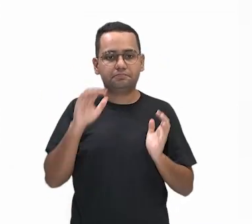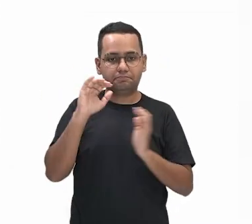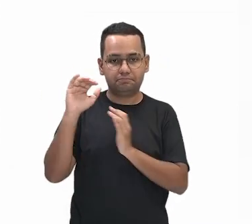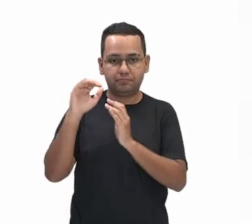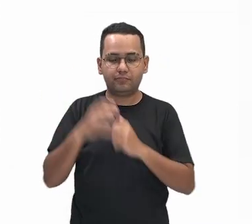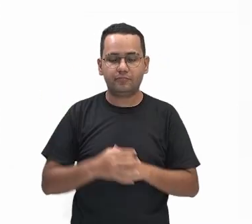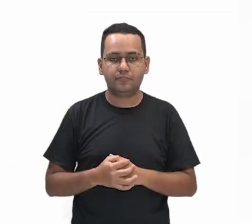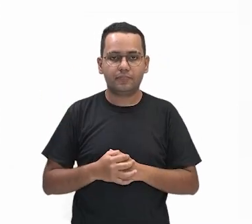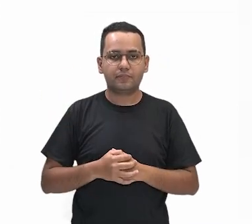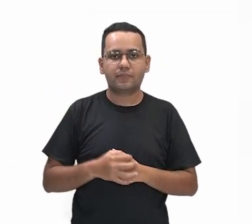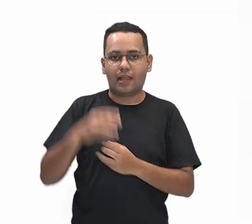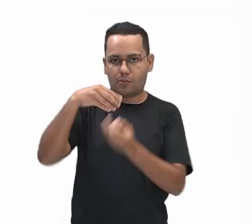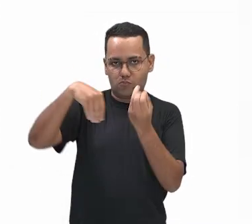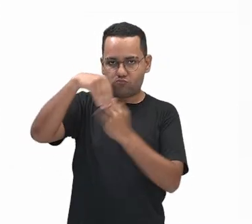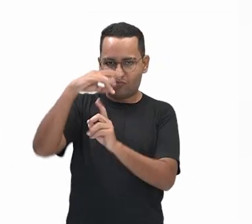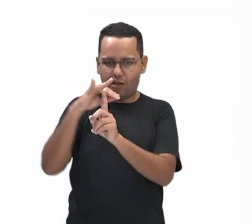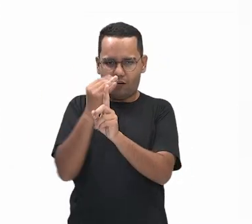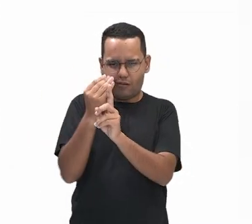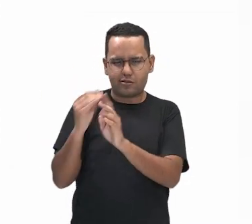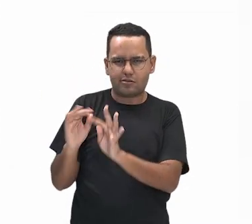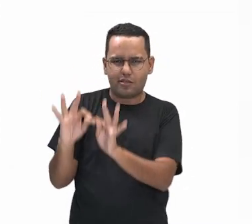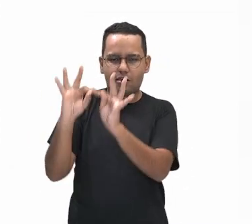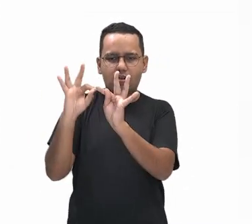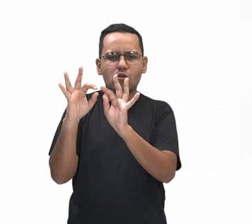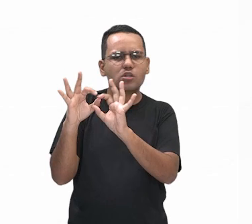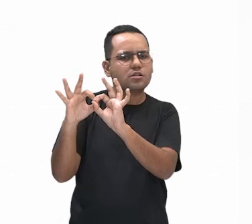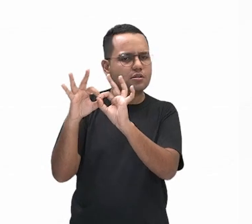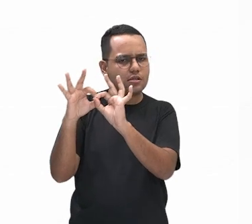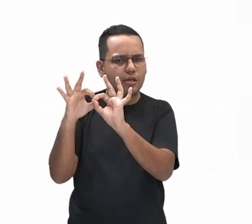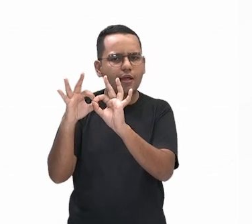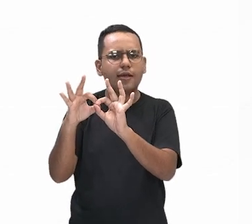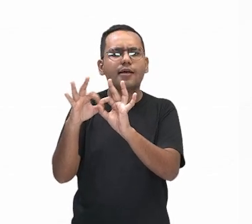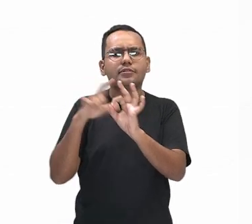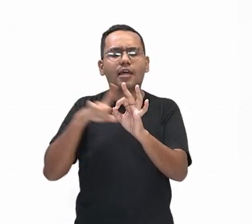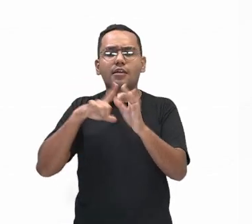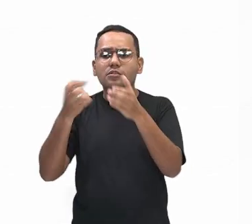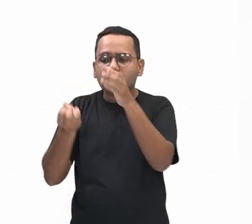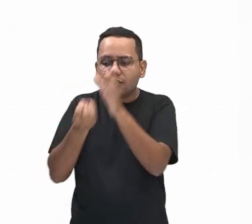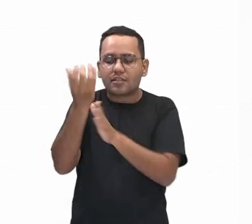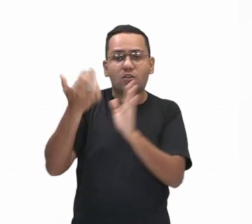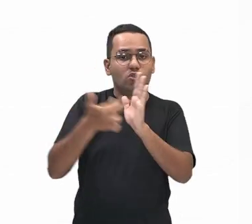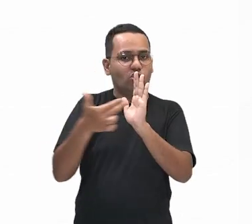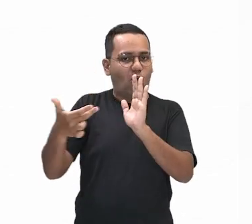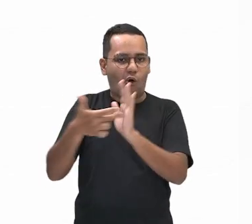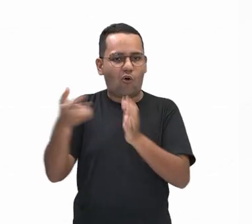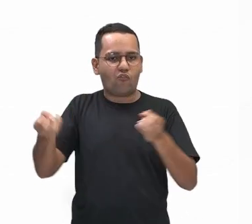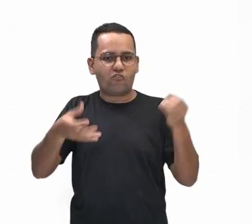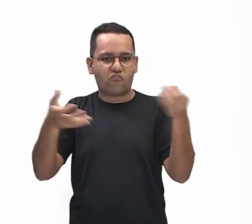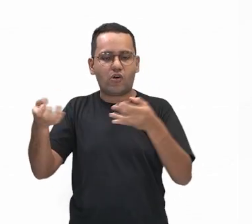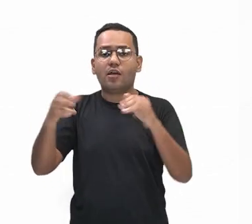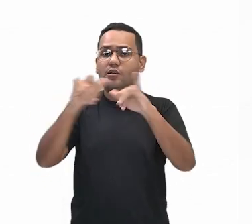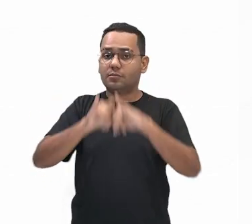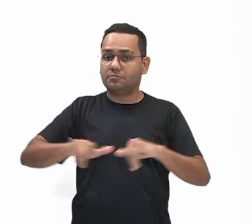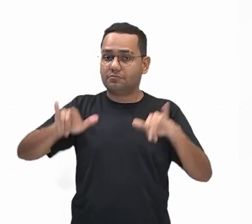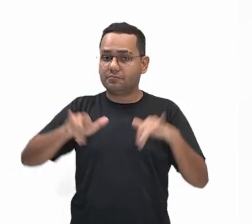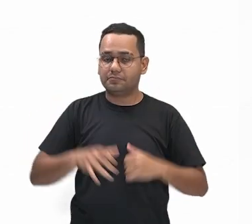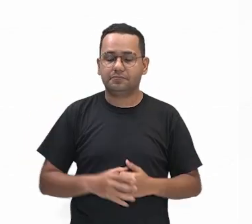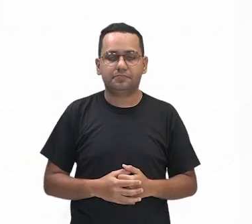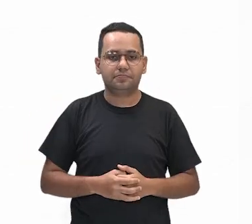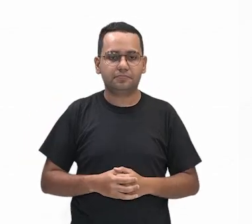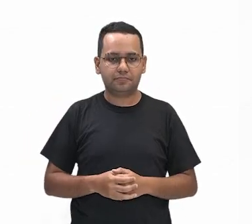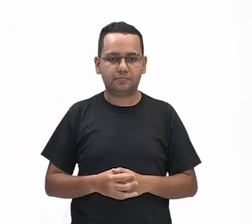tecnologia permite novos e interessantes formatos para a criação e divulgação artística.